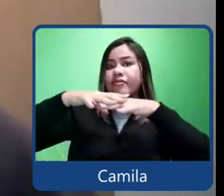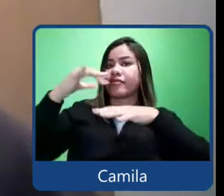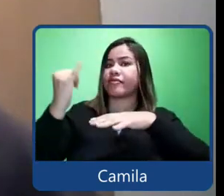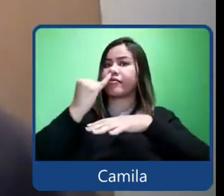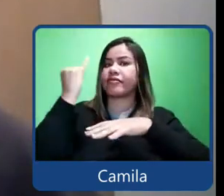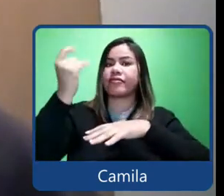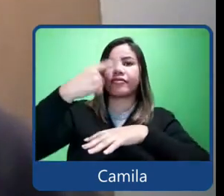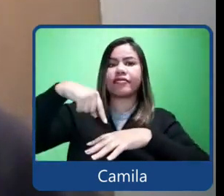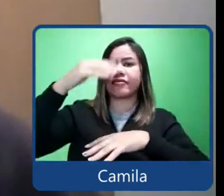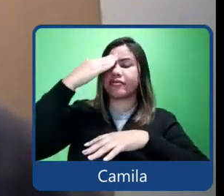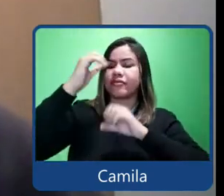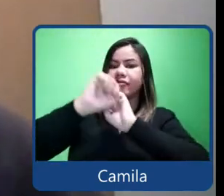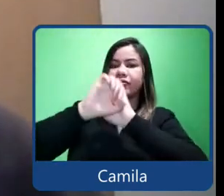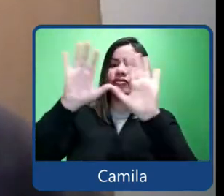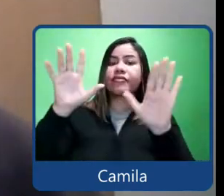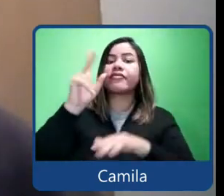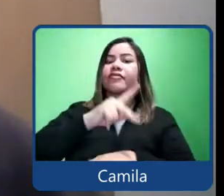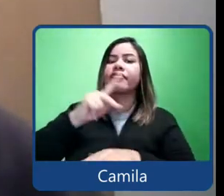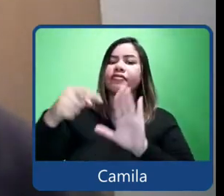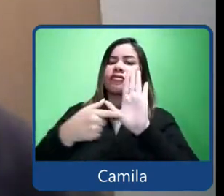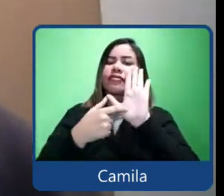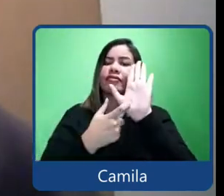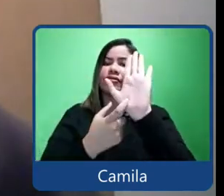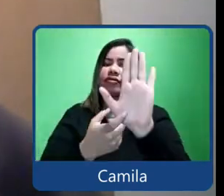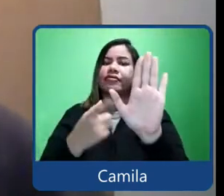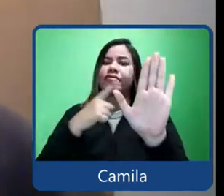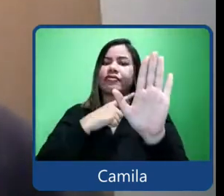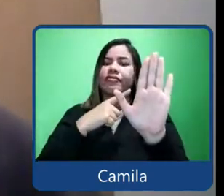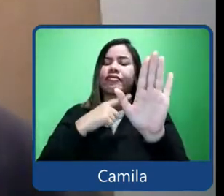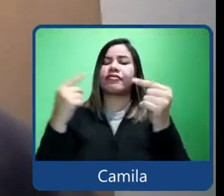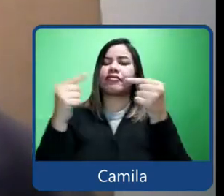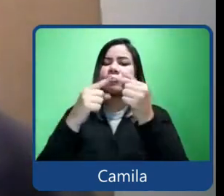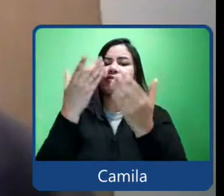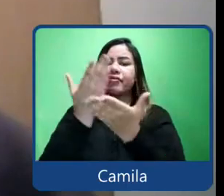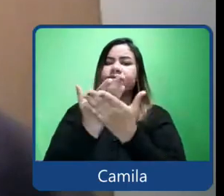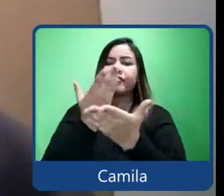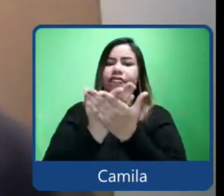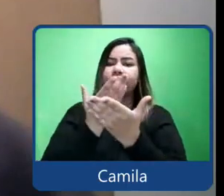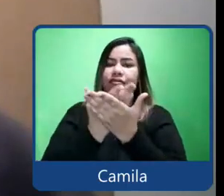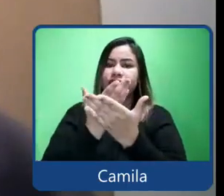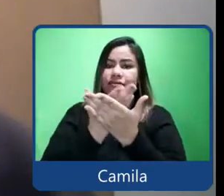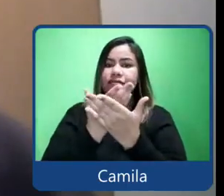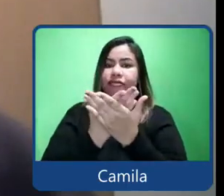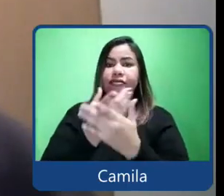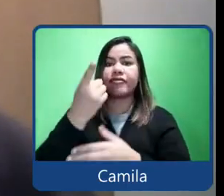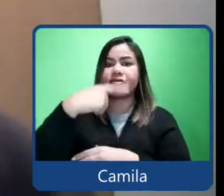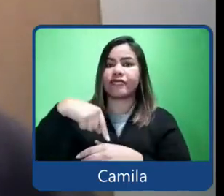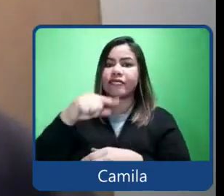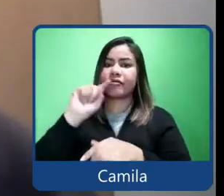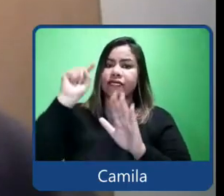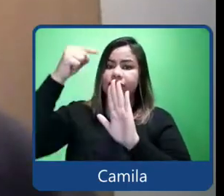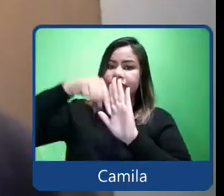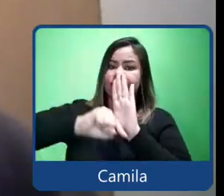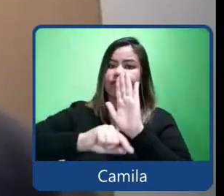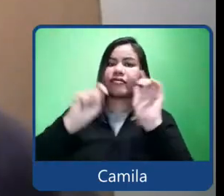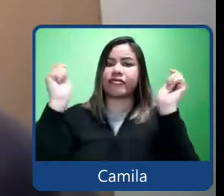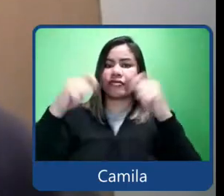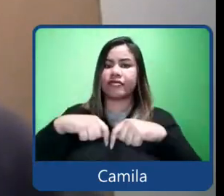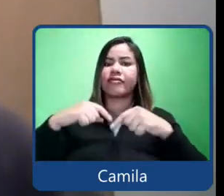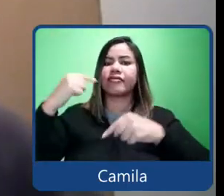professor deu uma pequena amostra do que são esses estudos, e nós certamente poderíamos aprofundá-los no nosso debate que virá na